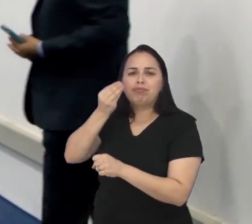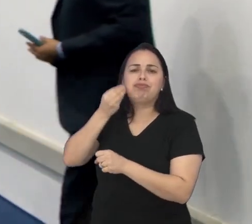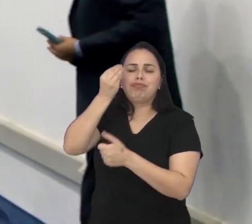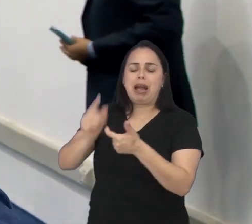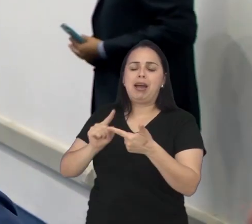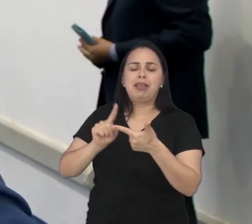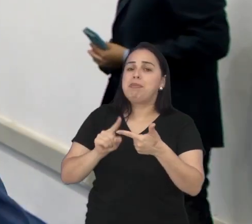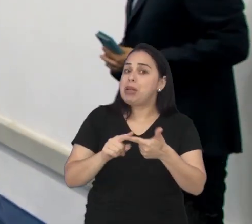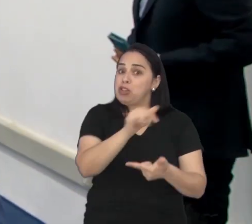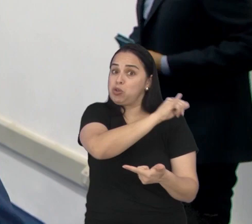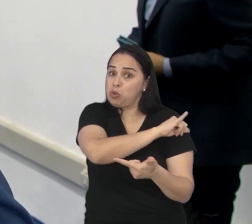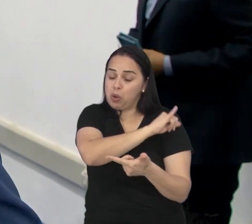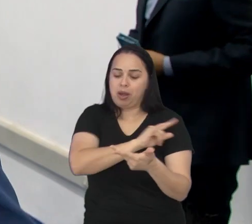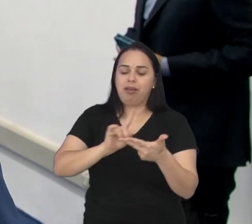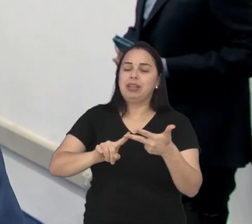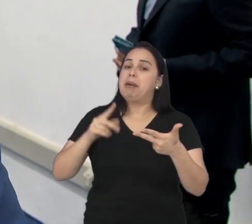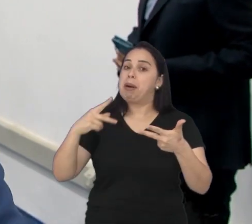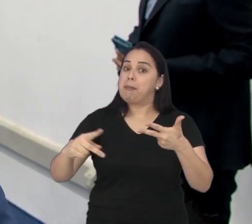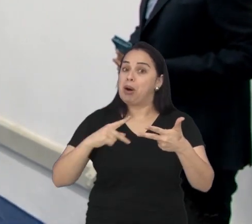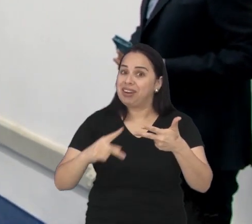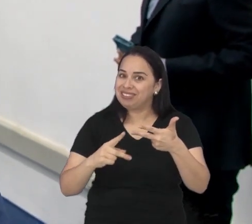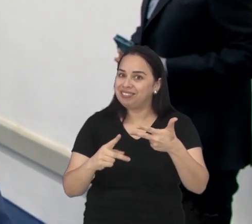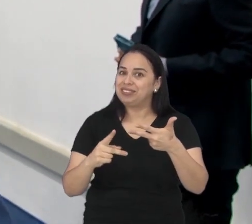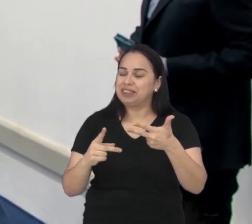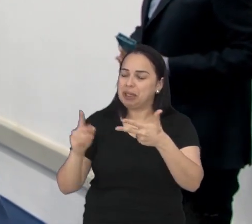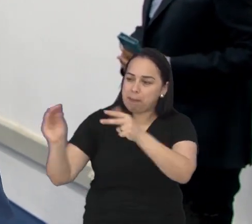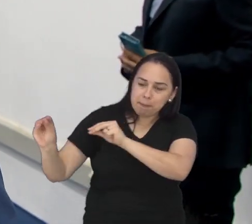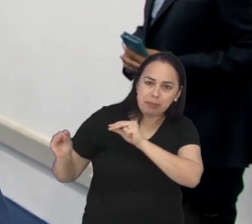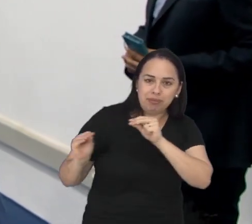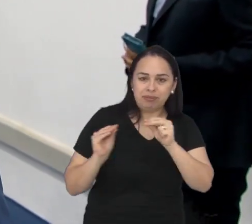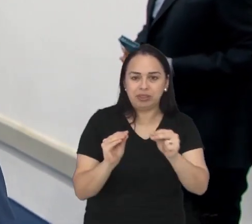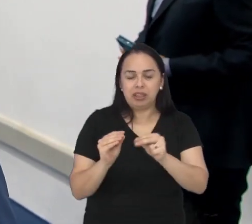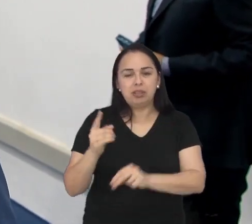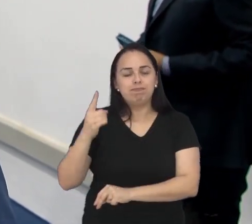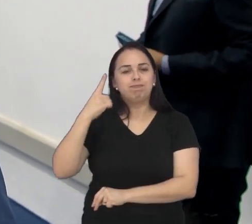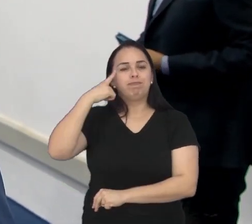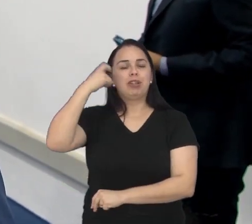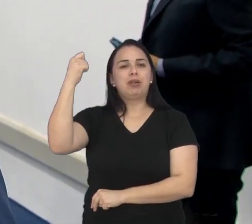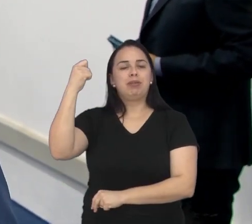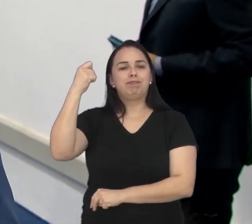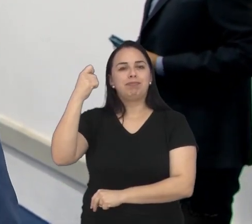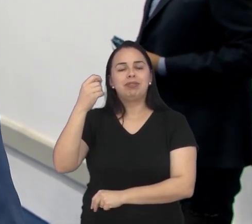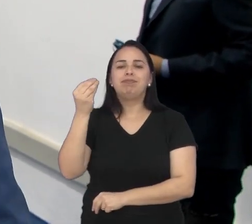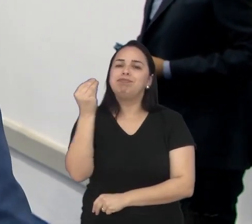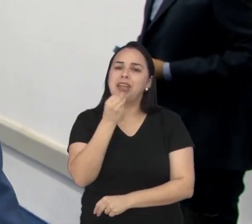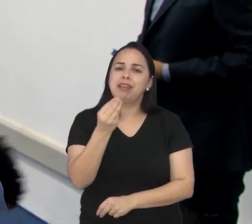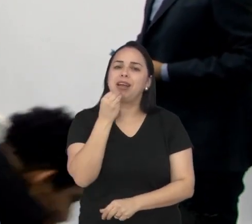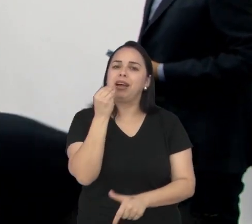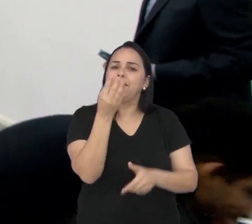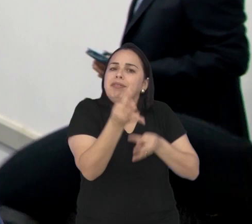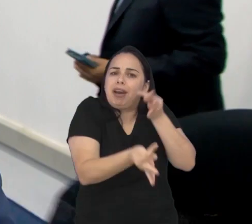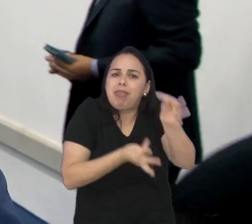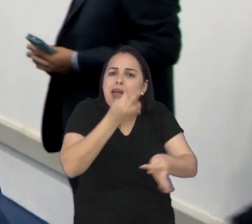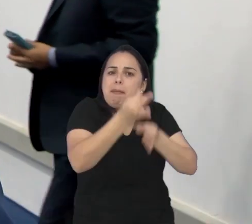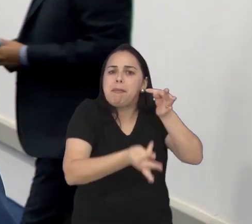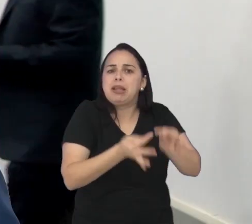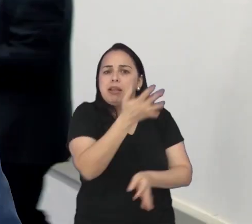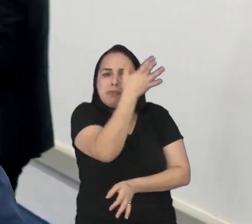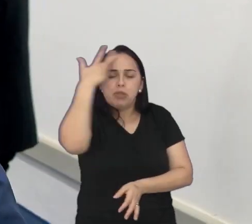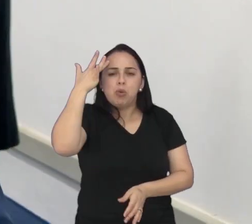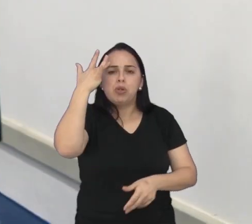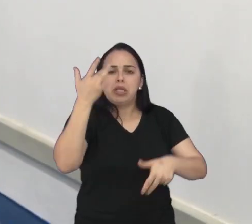trajetória dela, desde o Rio de Janeiro, estudando, depois veio para São José, com essa ideia de tentar trabalhar com os